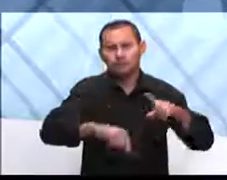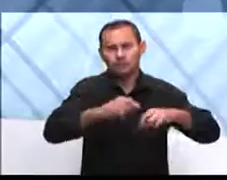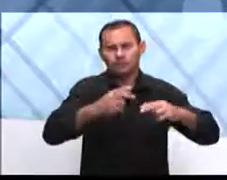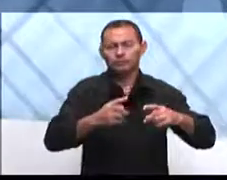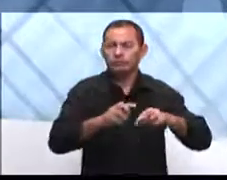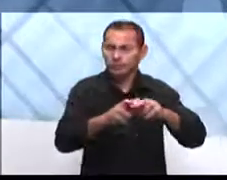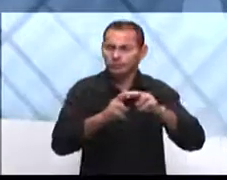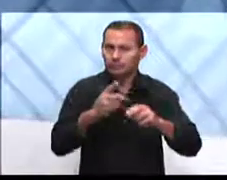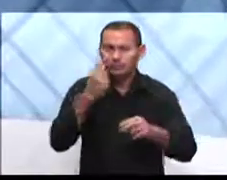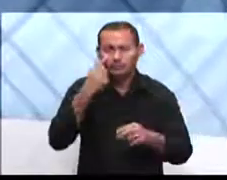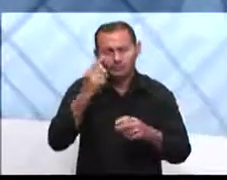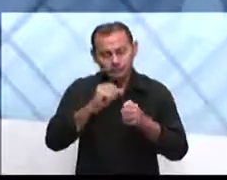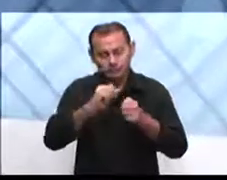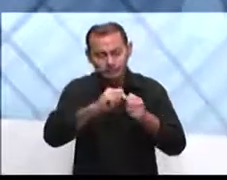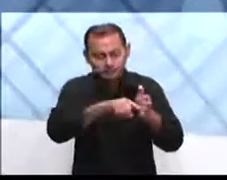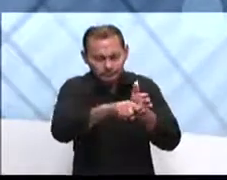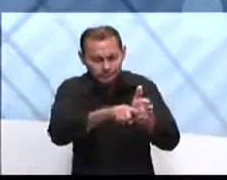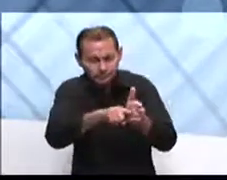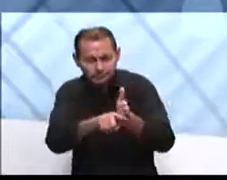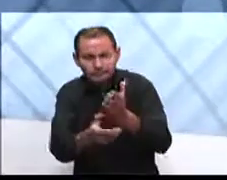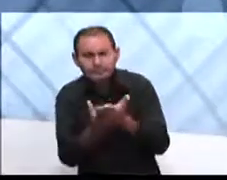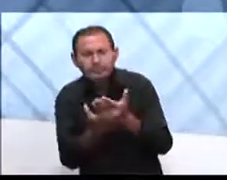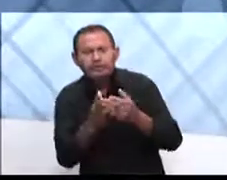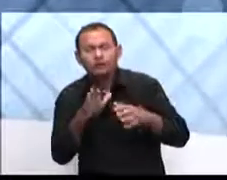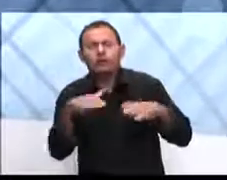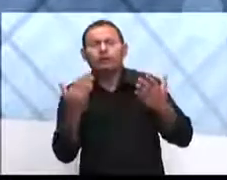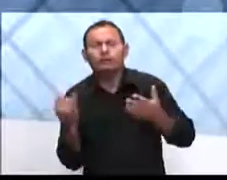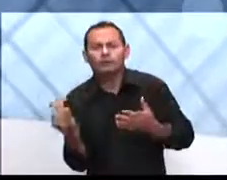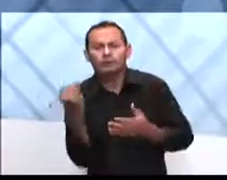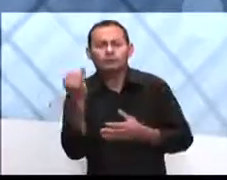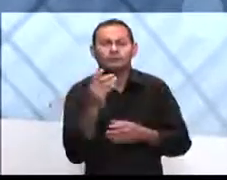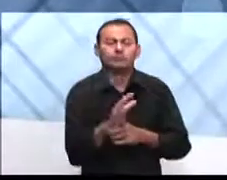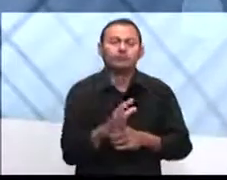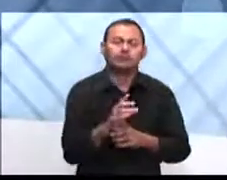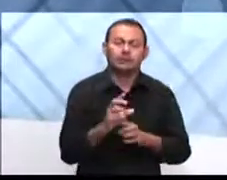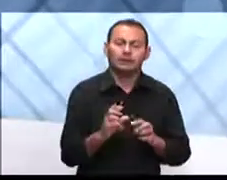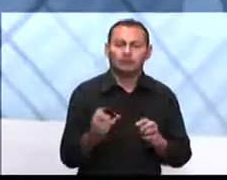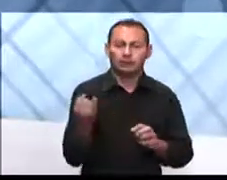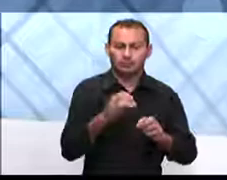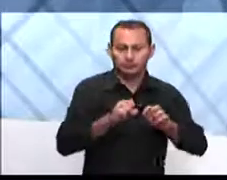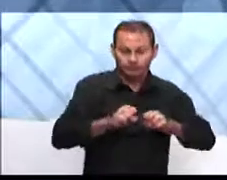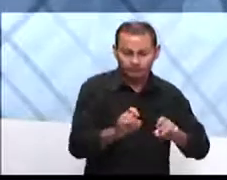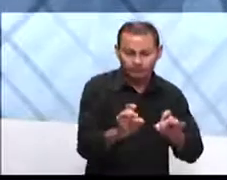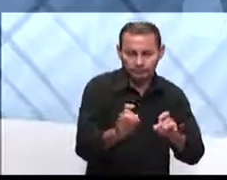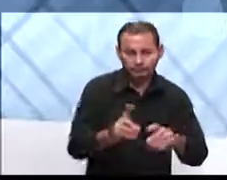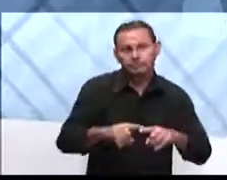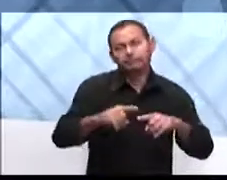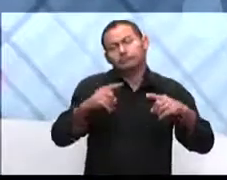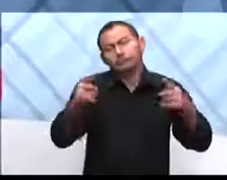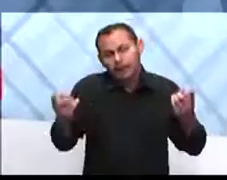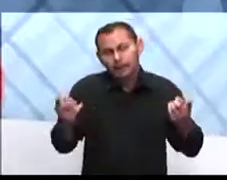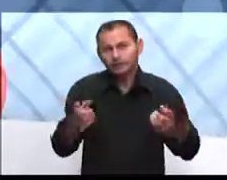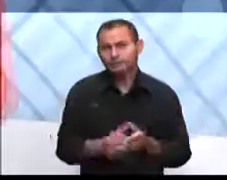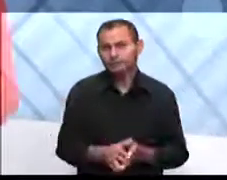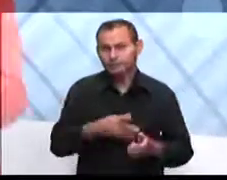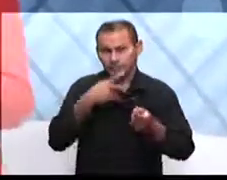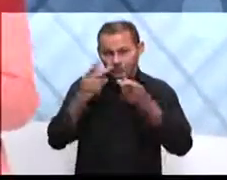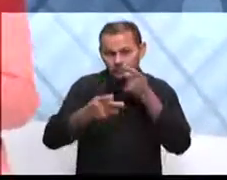fazer aí, né, uma pesquisa de potencial de mercado, tá, pessoal? Mas, né, então,